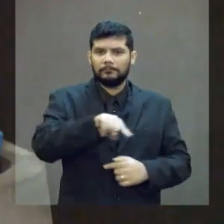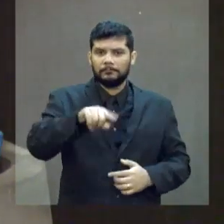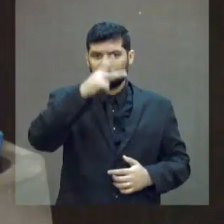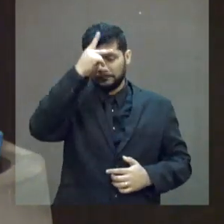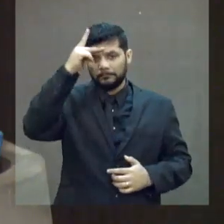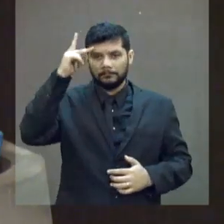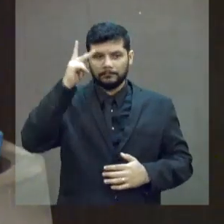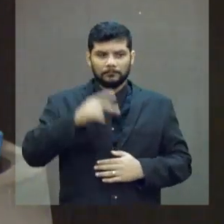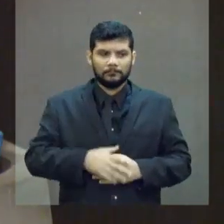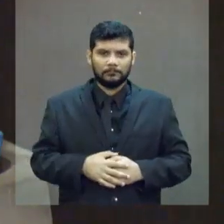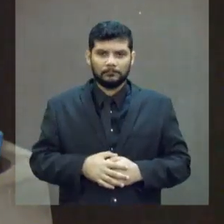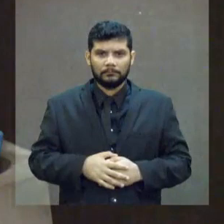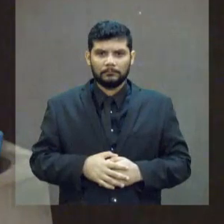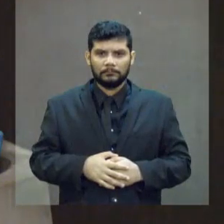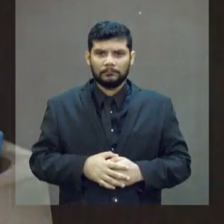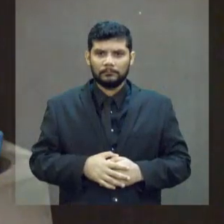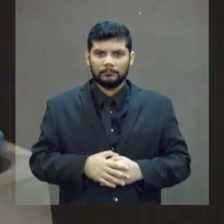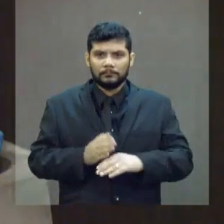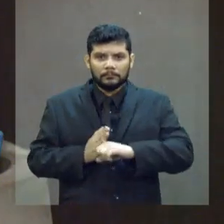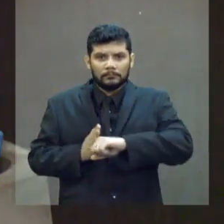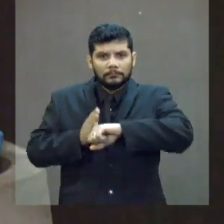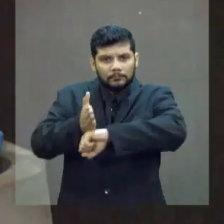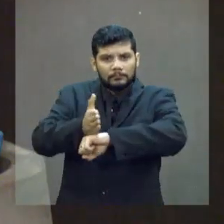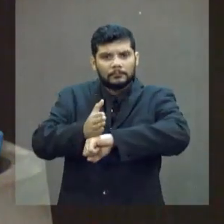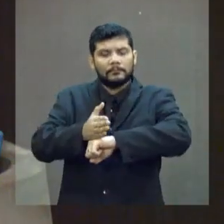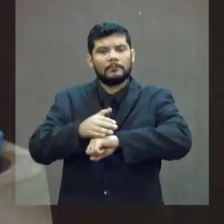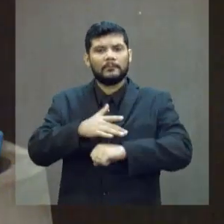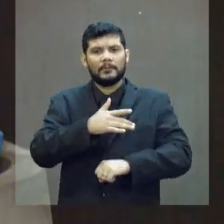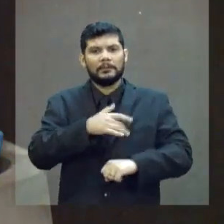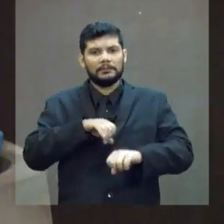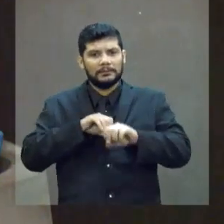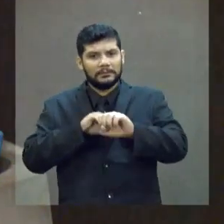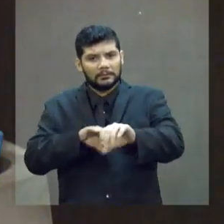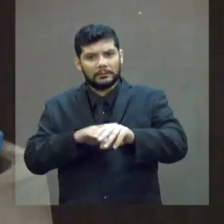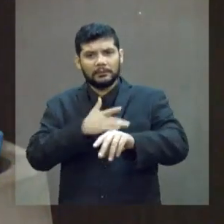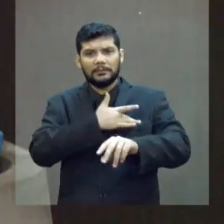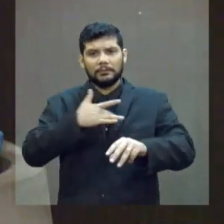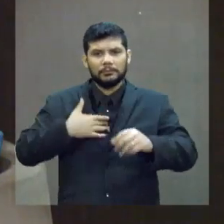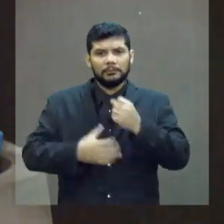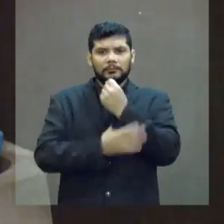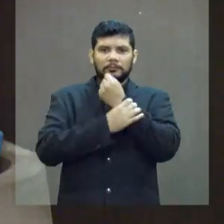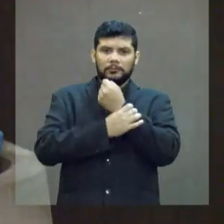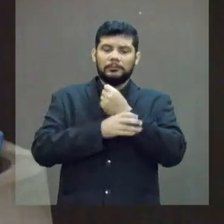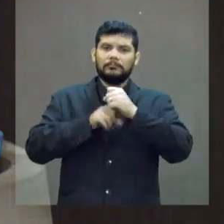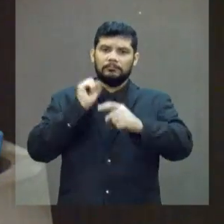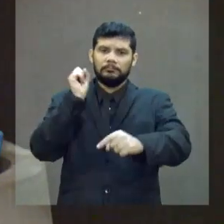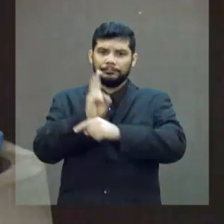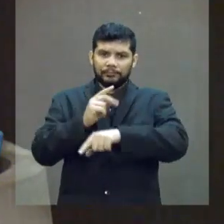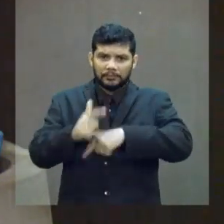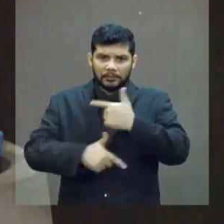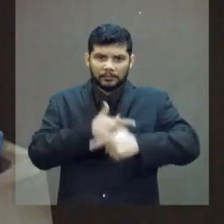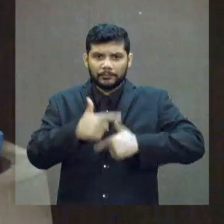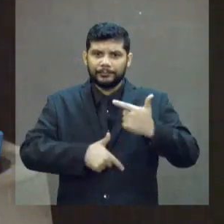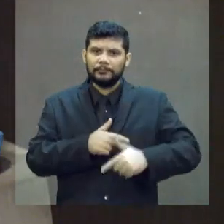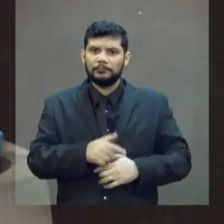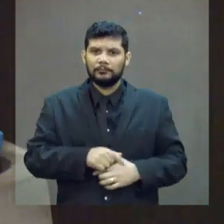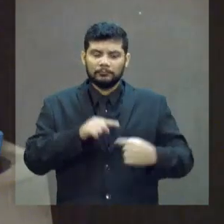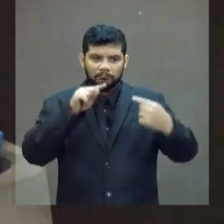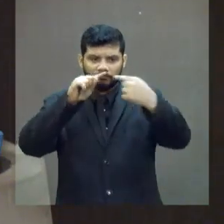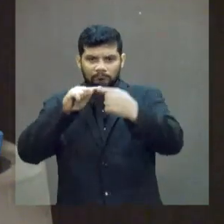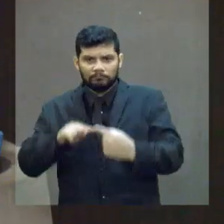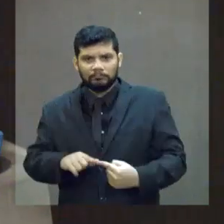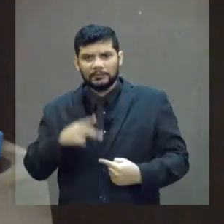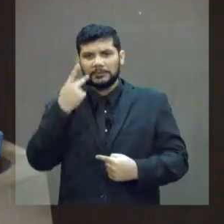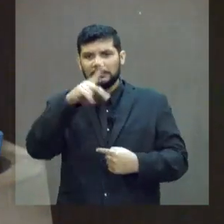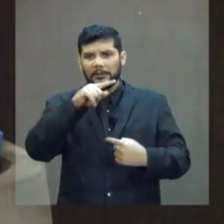sobretudo, permitir-lhes acesso à educação, à saúde, à proteção social e ao trabalho na medida das suas necessidades